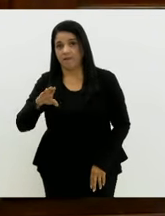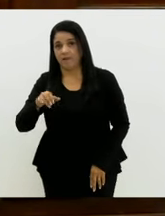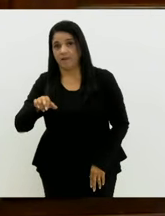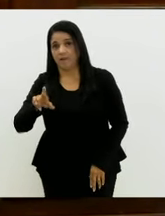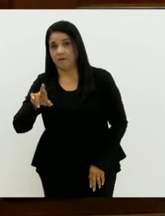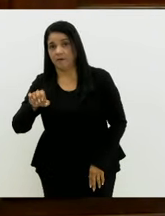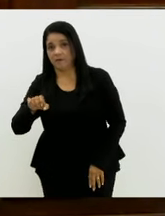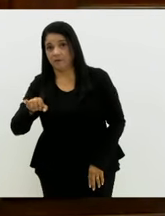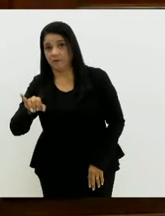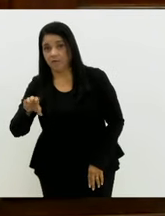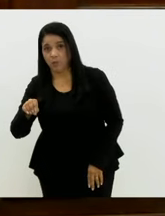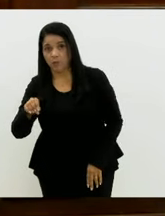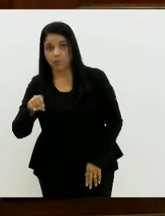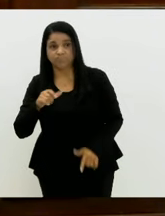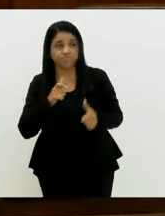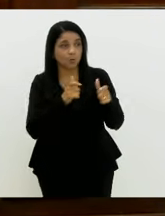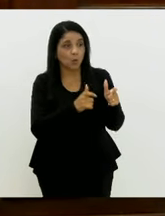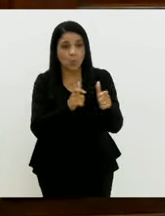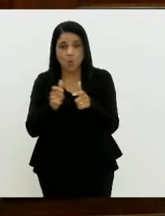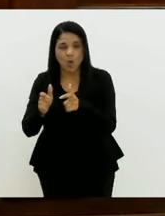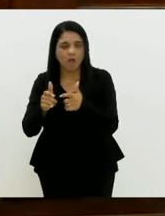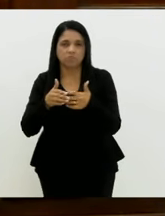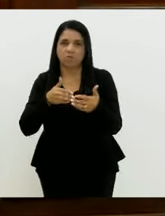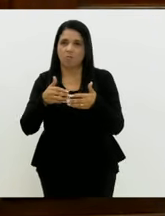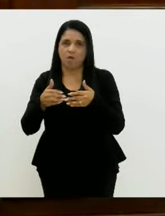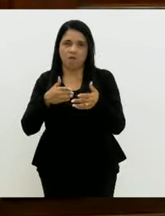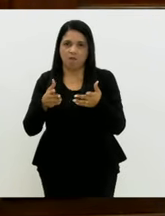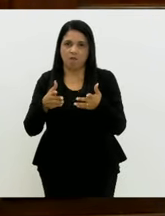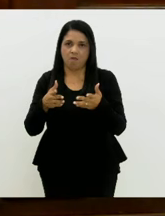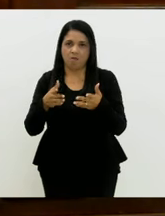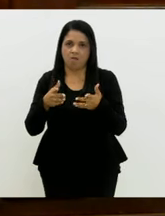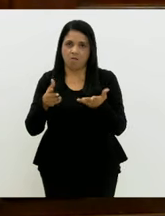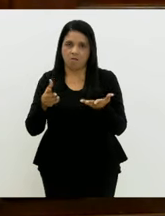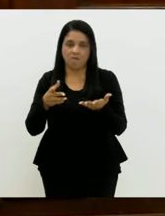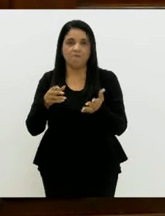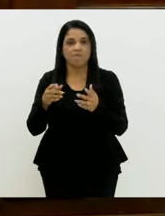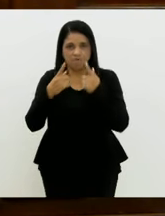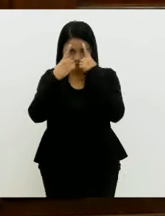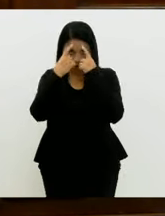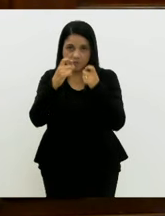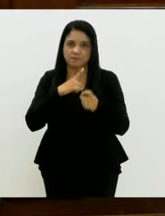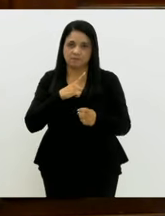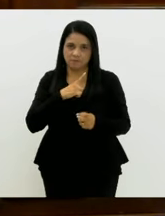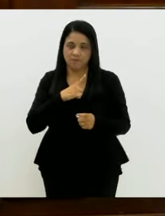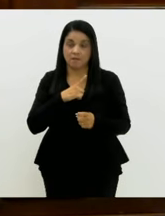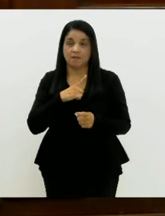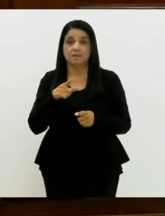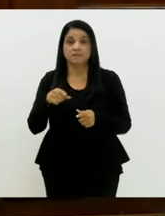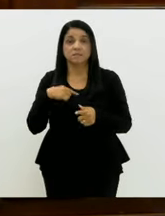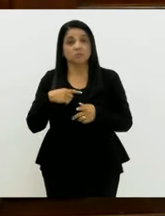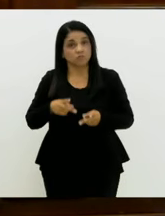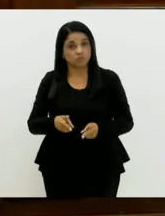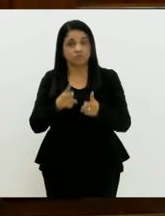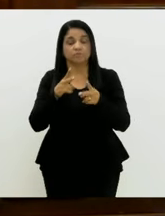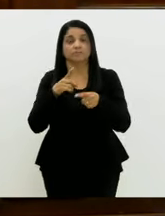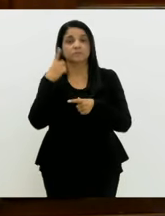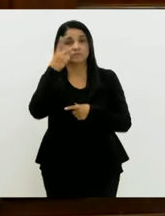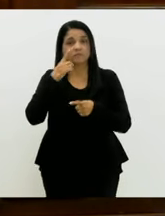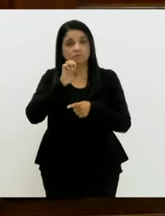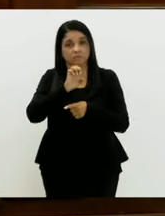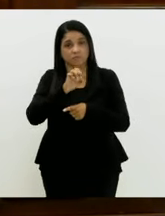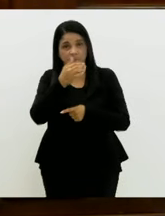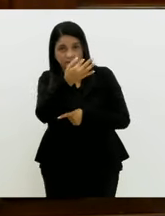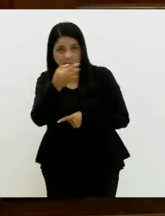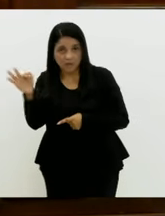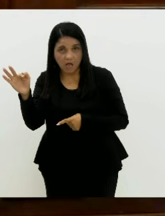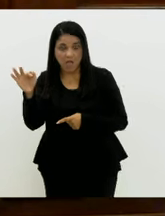ir. Essa é a grande realidade. E se nós continuarmos com os deputados federais, com os nossos senadores, não tomando